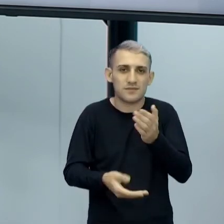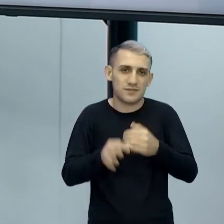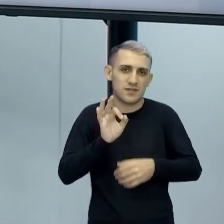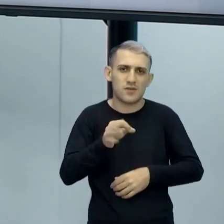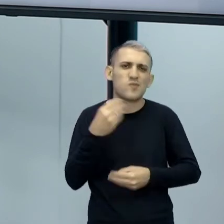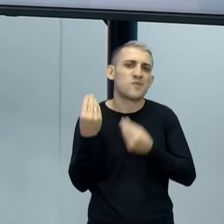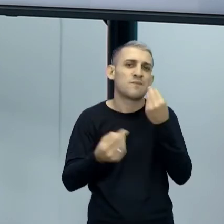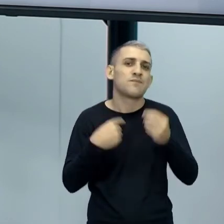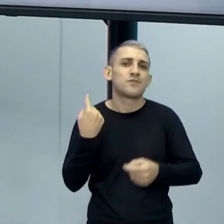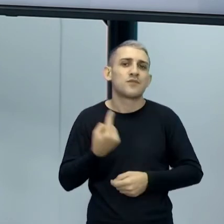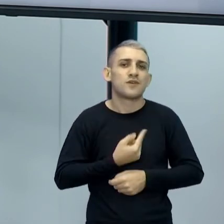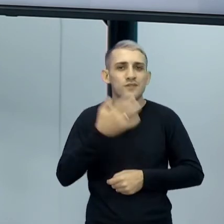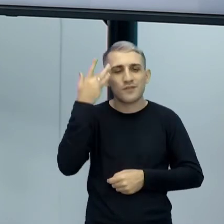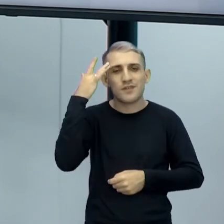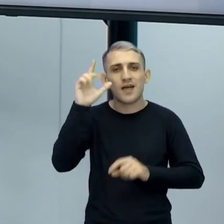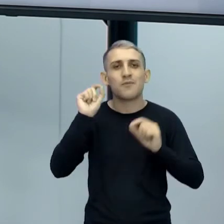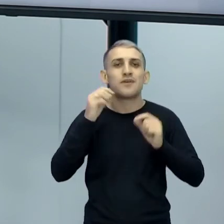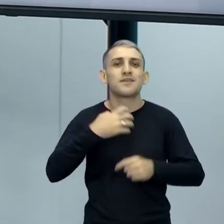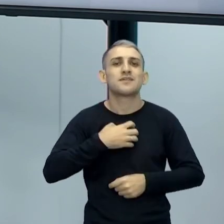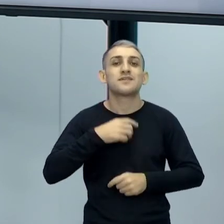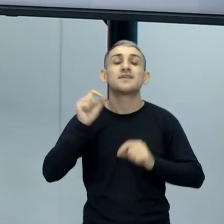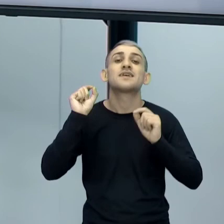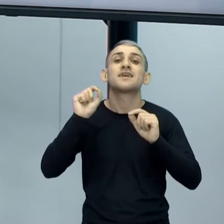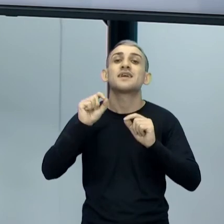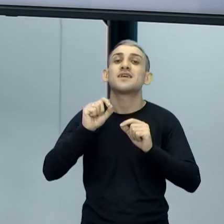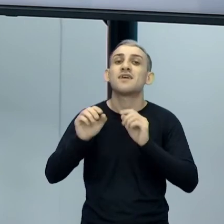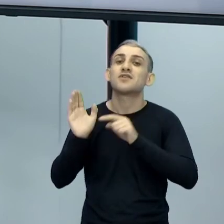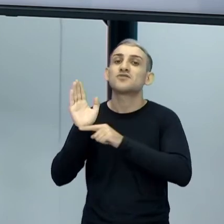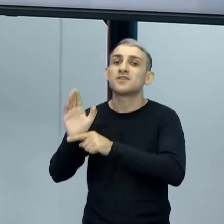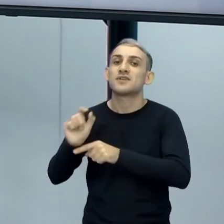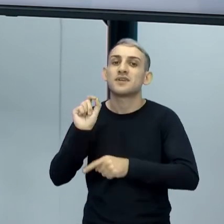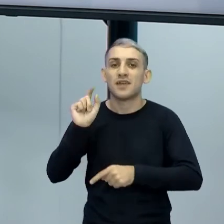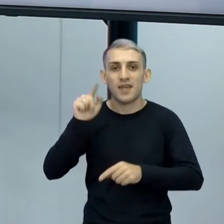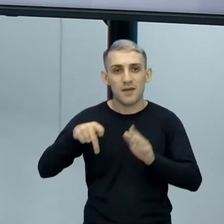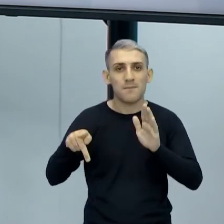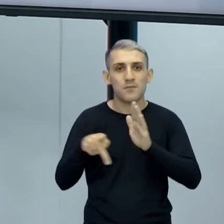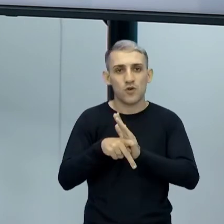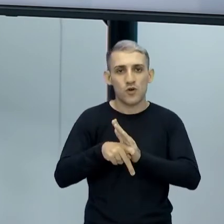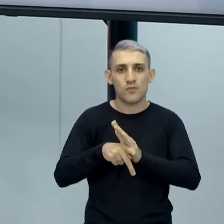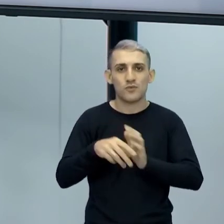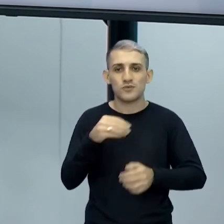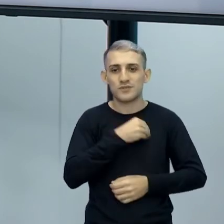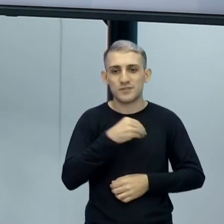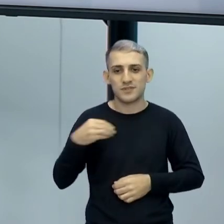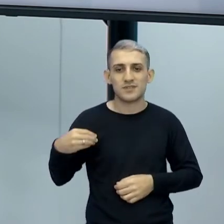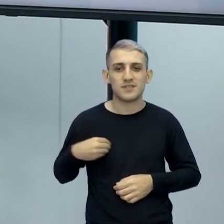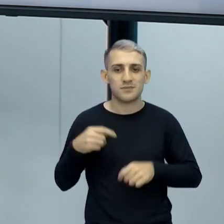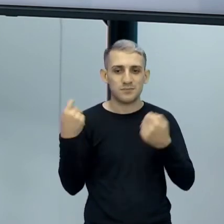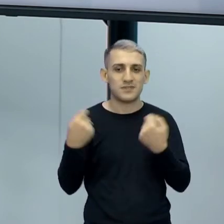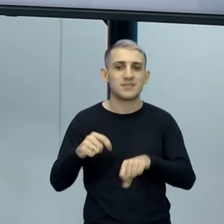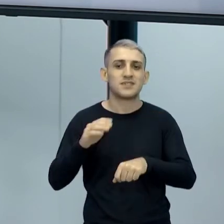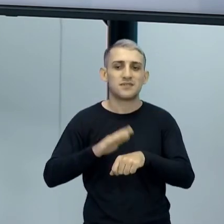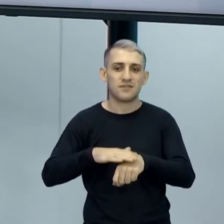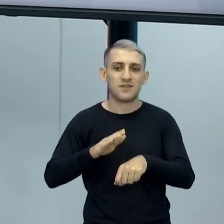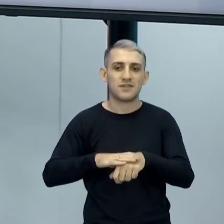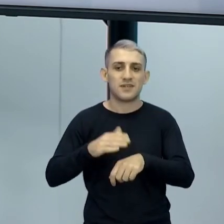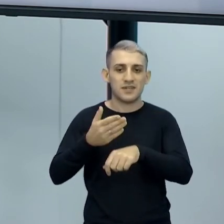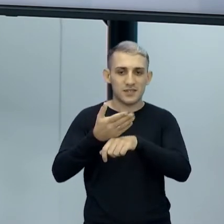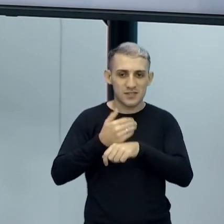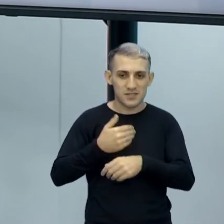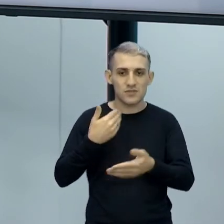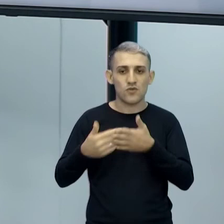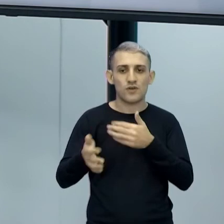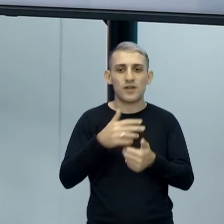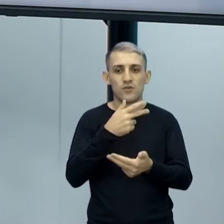momento, você não sabe o que está sentindo. Quem vai dizer o que está acontecendo são os seus exames clínicos que vão ter que ser realizados antes de qualquer